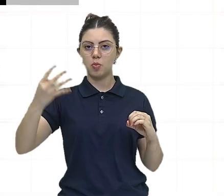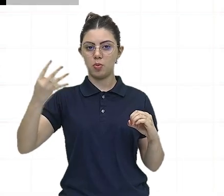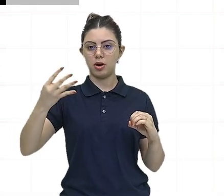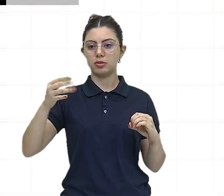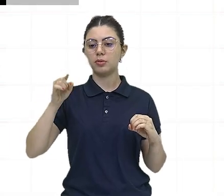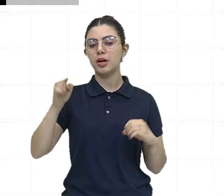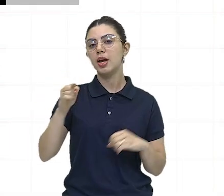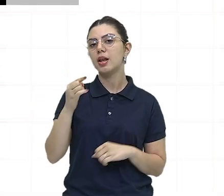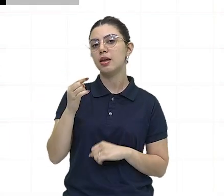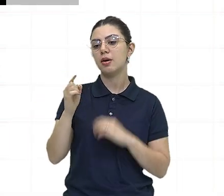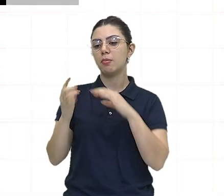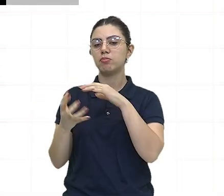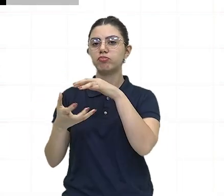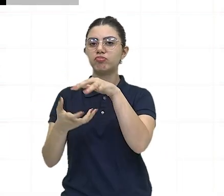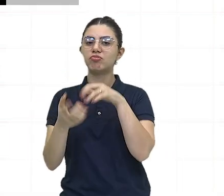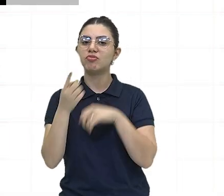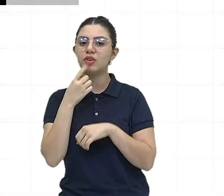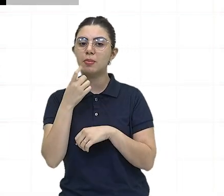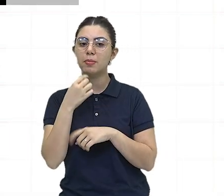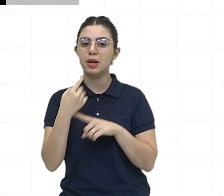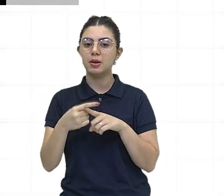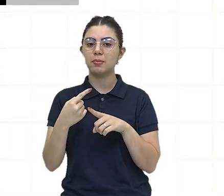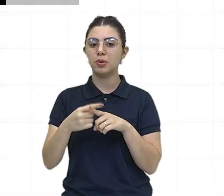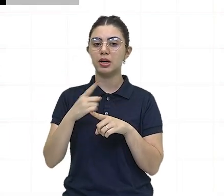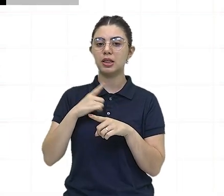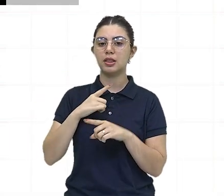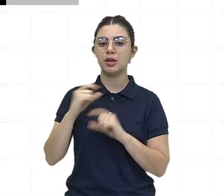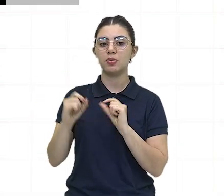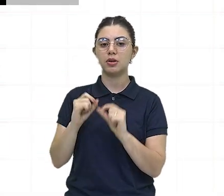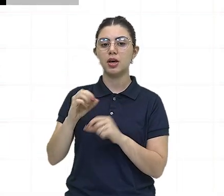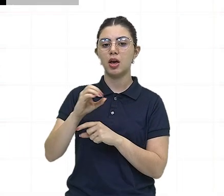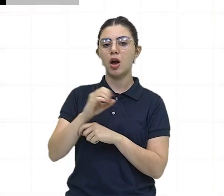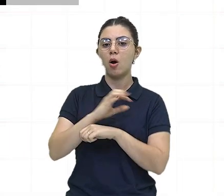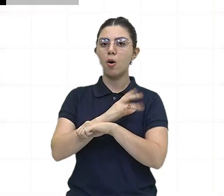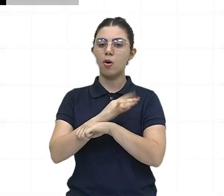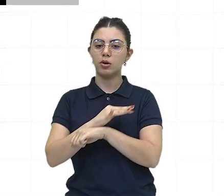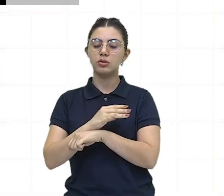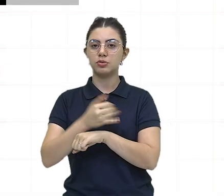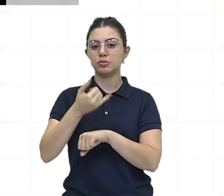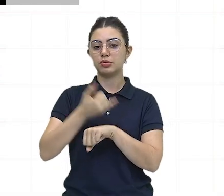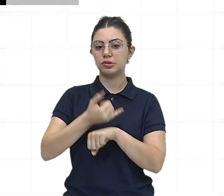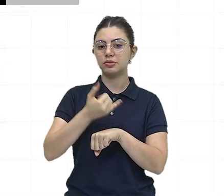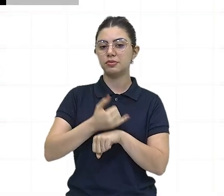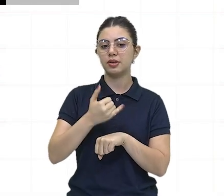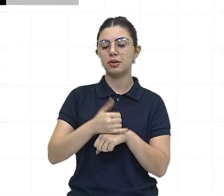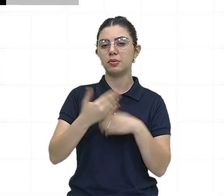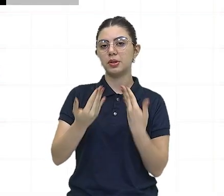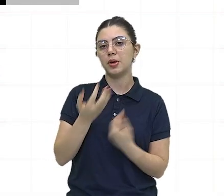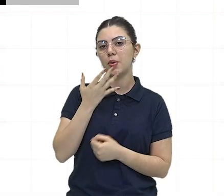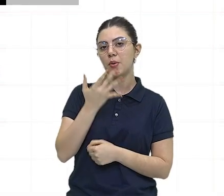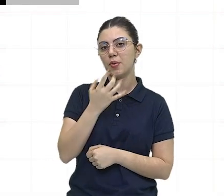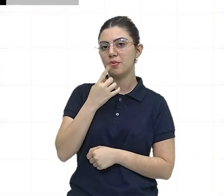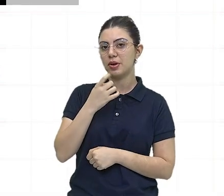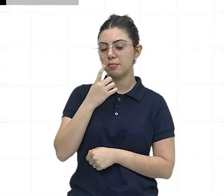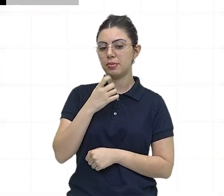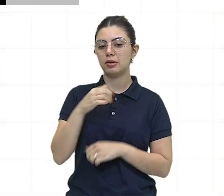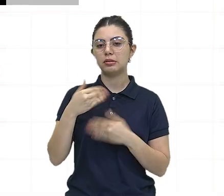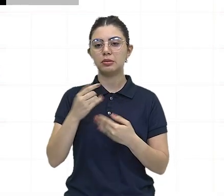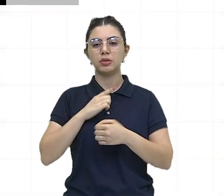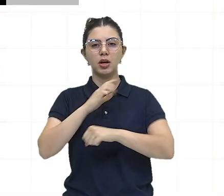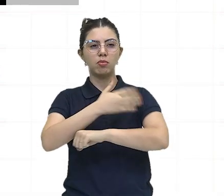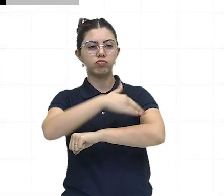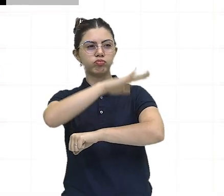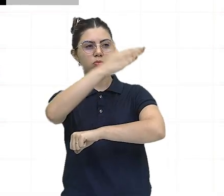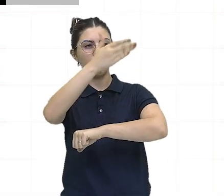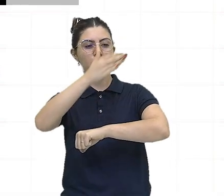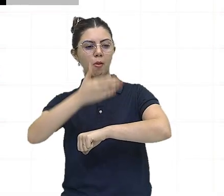devido ao óxido de ferro em sua superfície, que lhe dá uma coloração avermelhada. Tem montanhas,